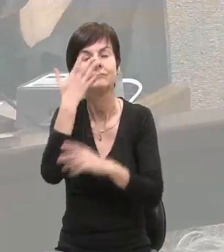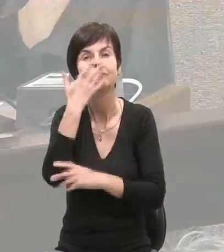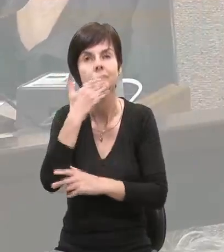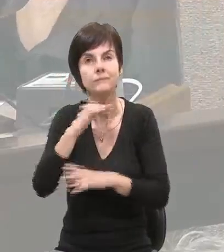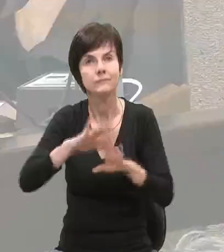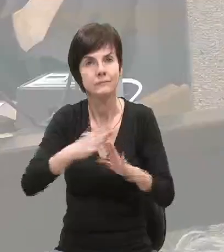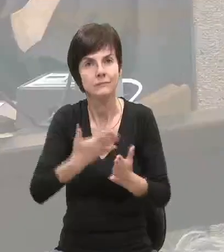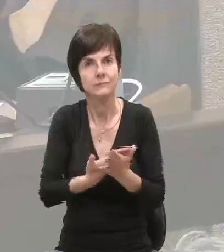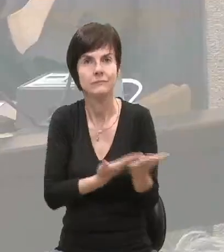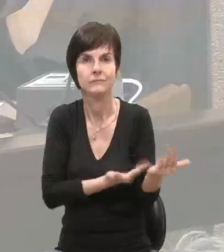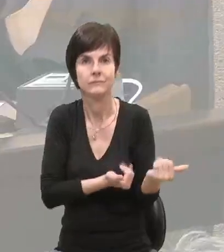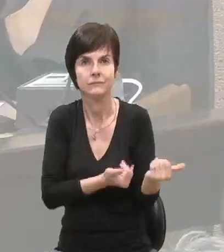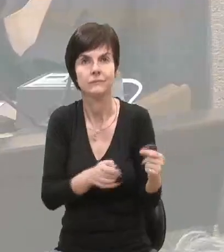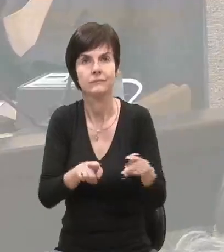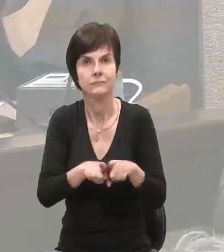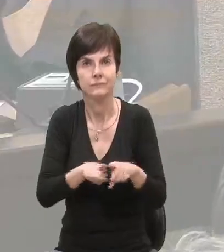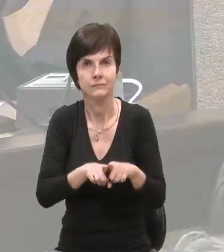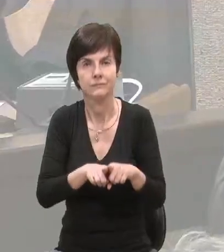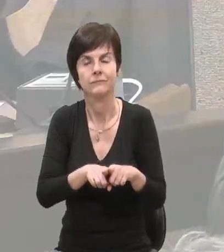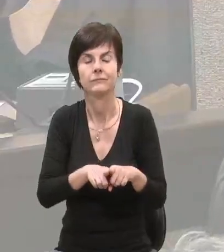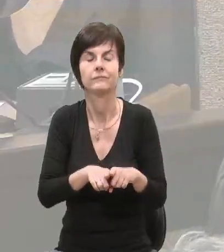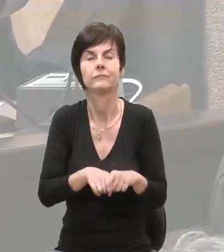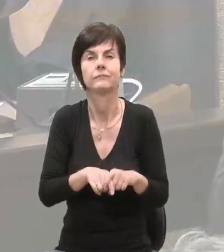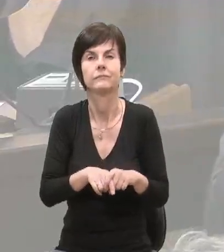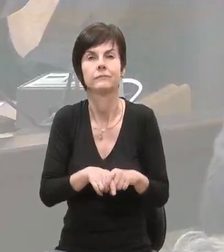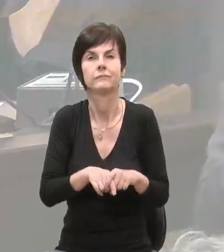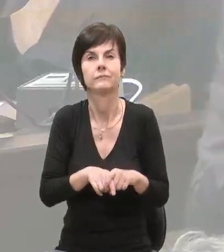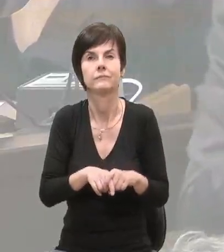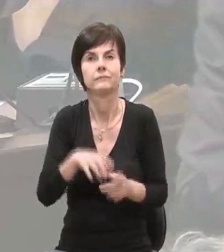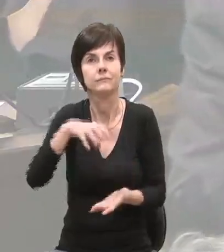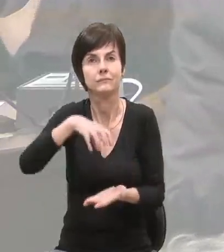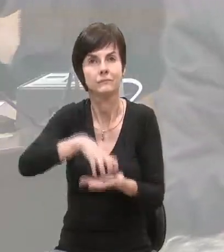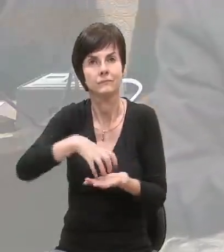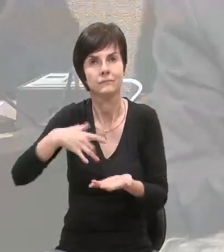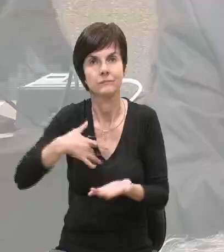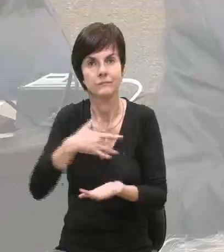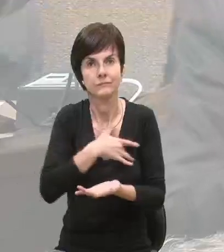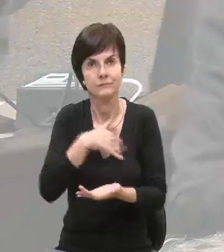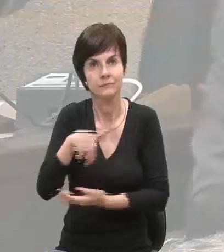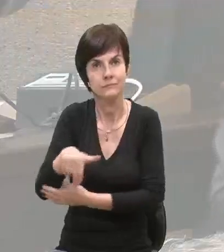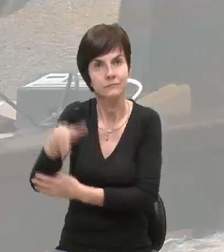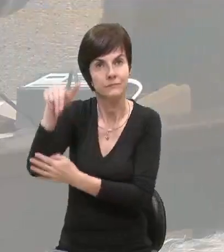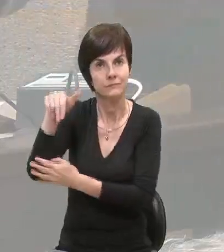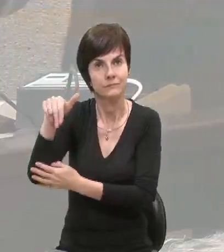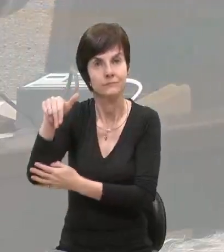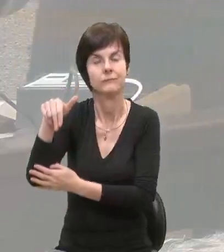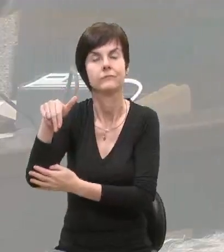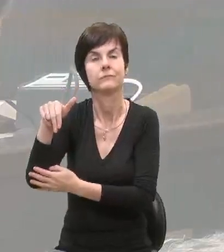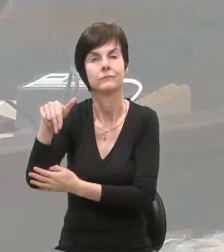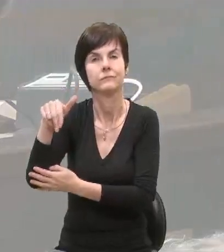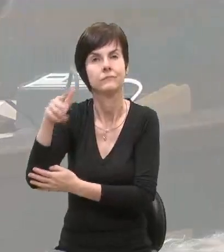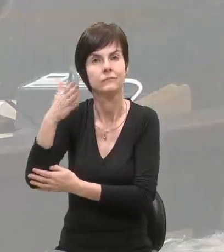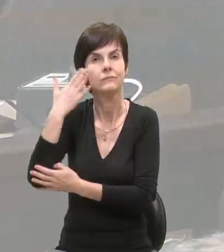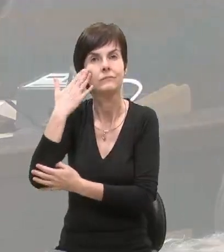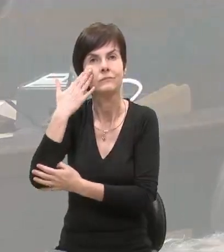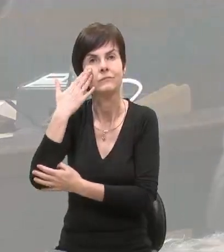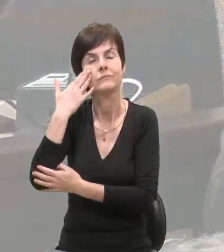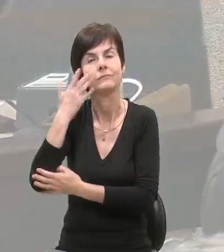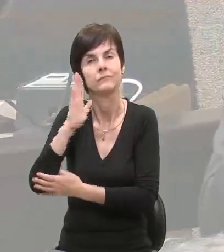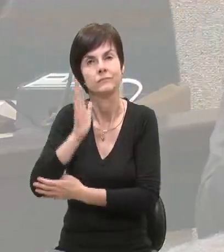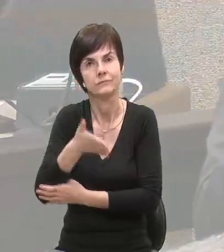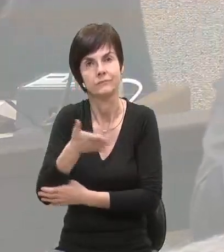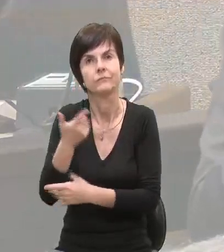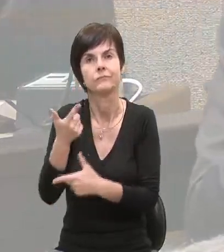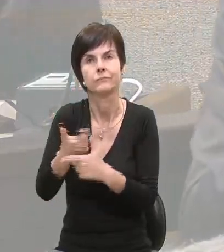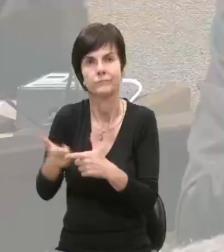crianças e adolescentes. Na questão da UPA Zona Norte, nós sabemos que, infelizmente, é algo que já é